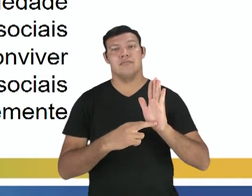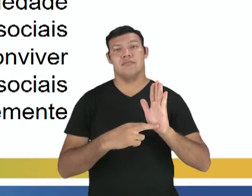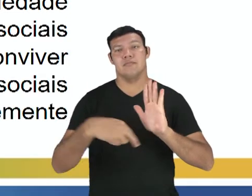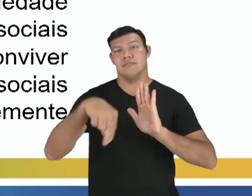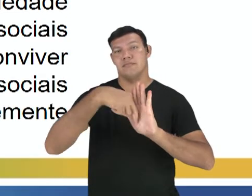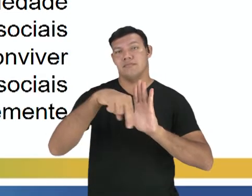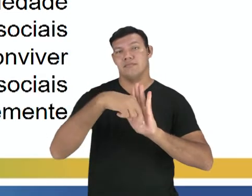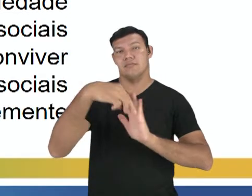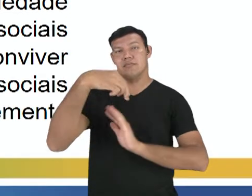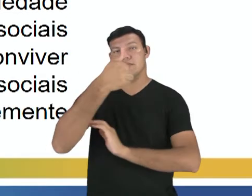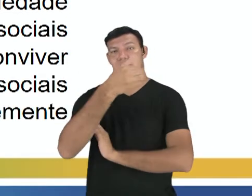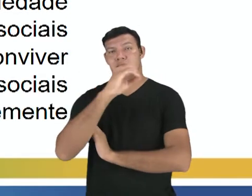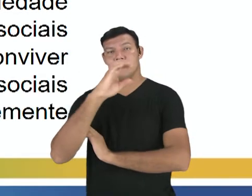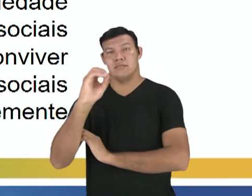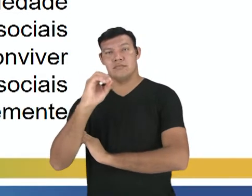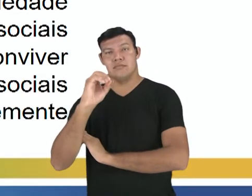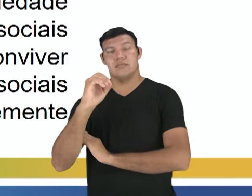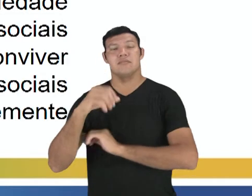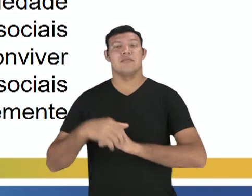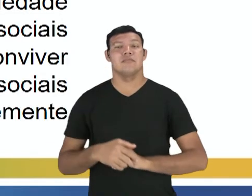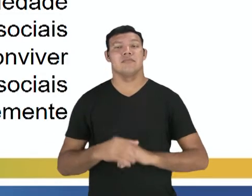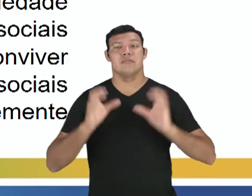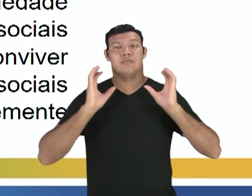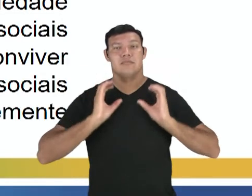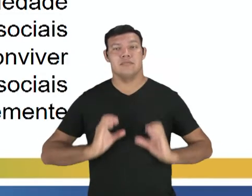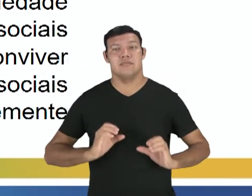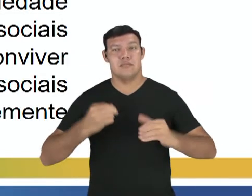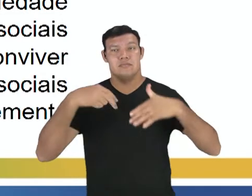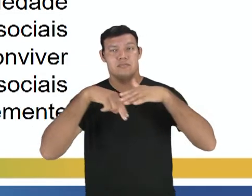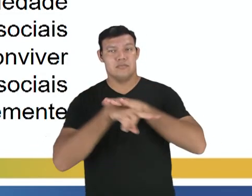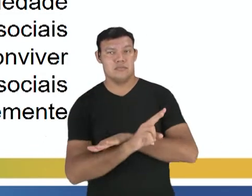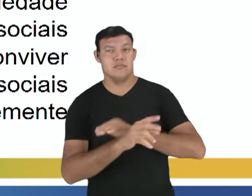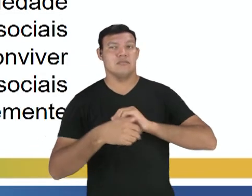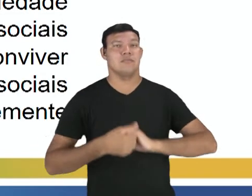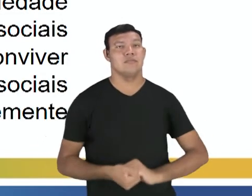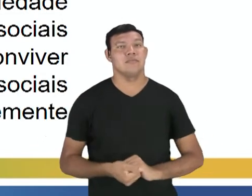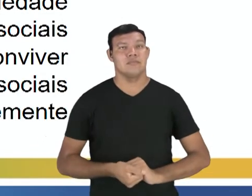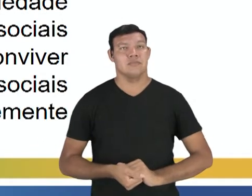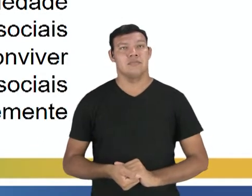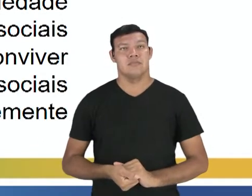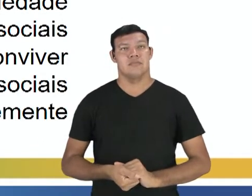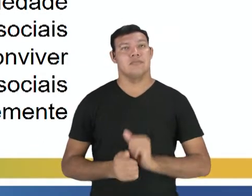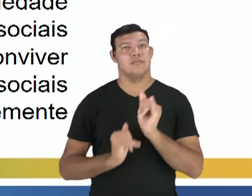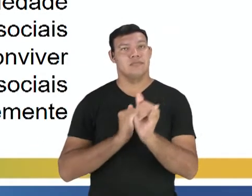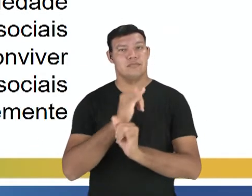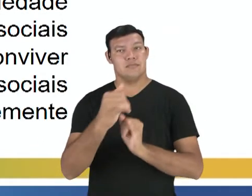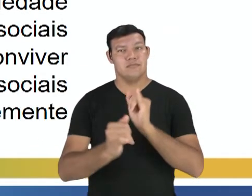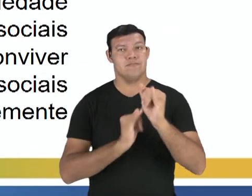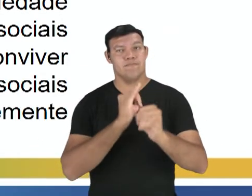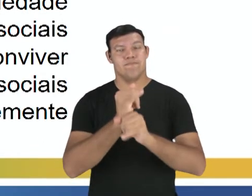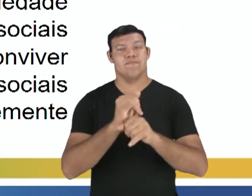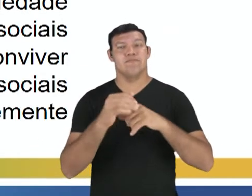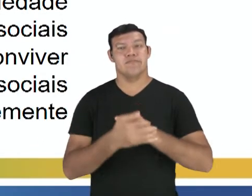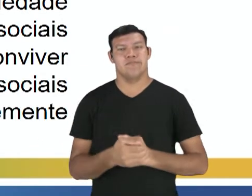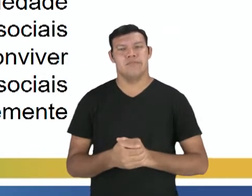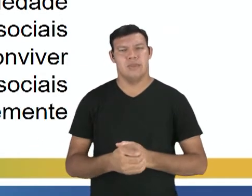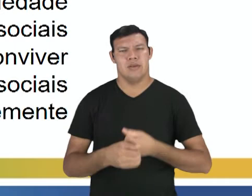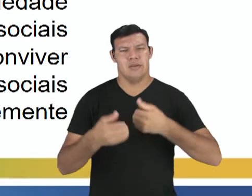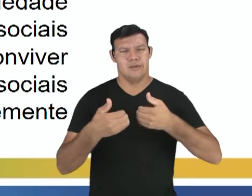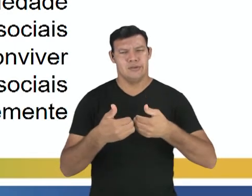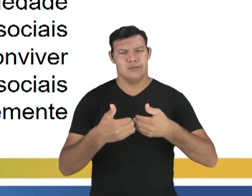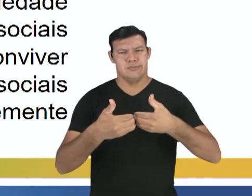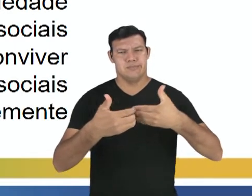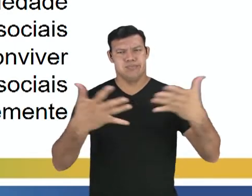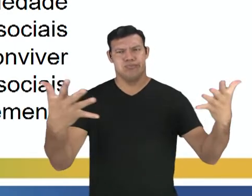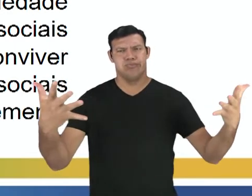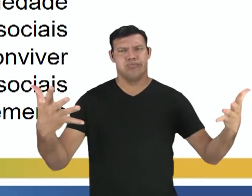redação. Vamos lá, cidadania virtual, segundo parágrafo. A internet nos abre uma ampla porta